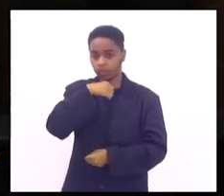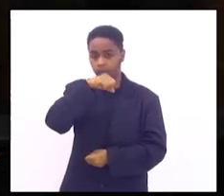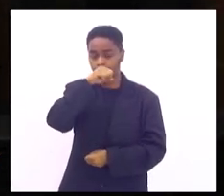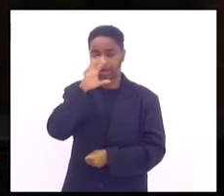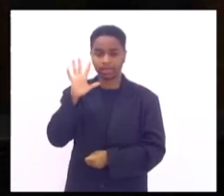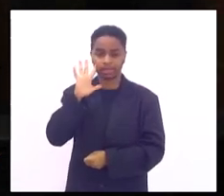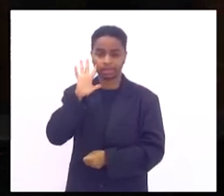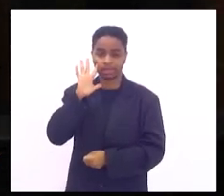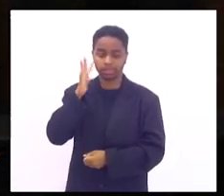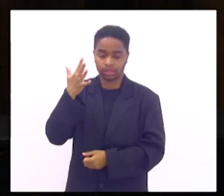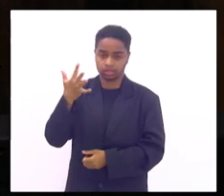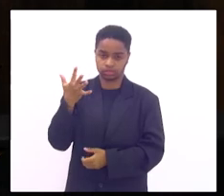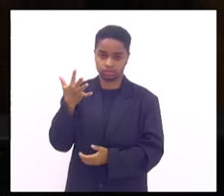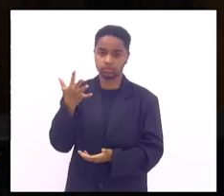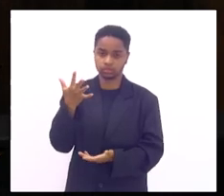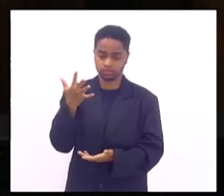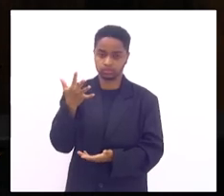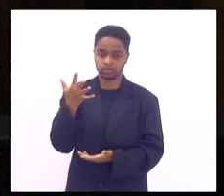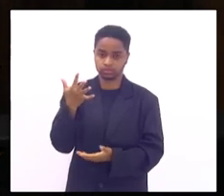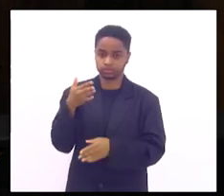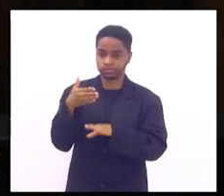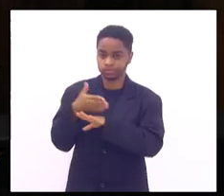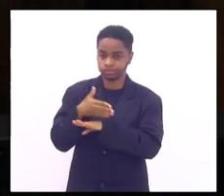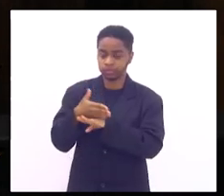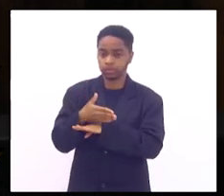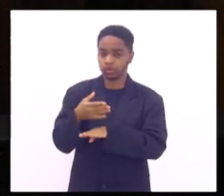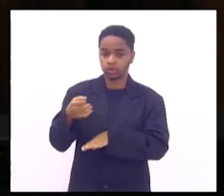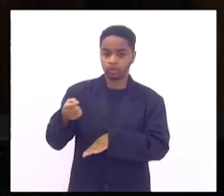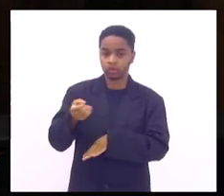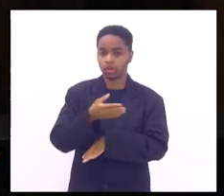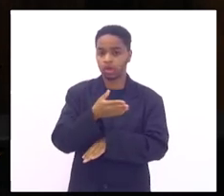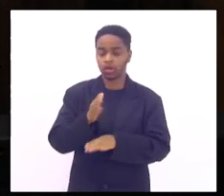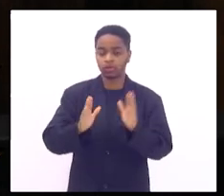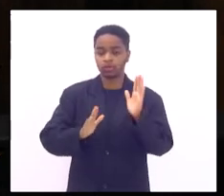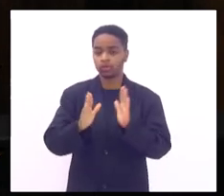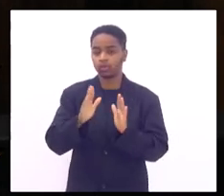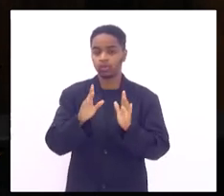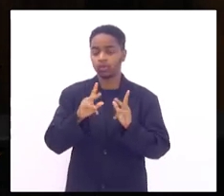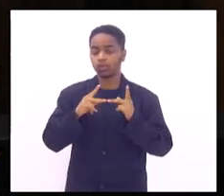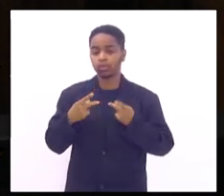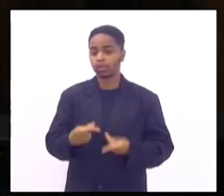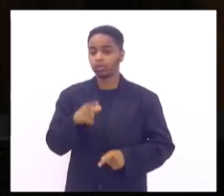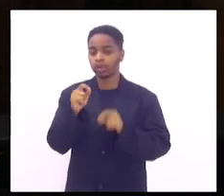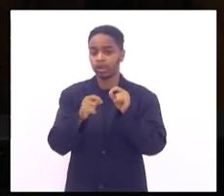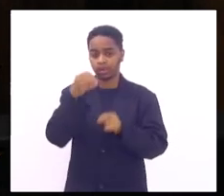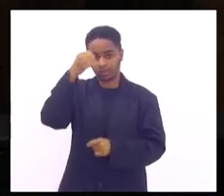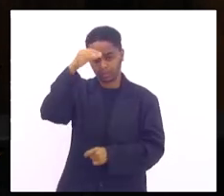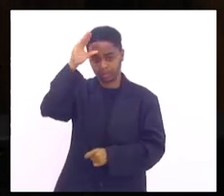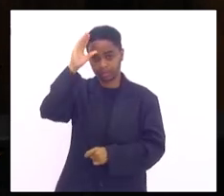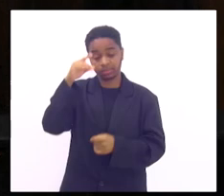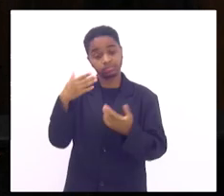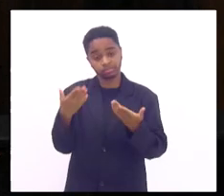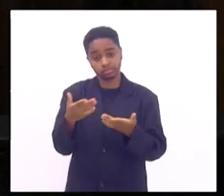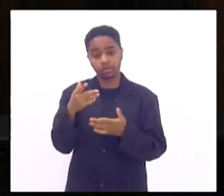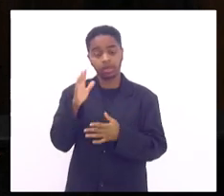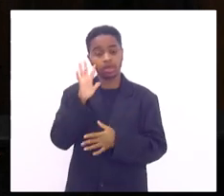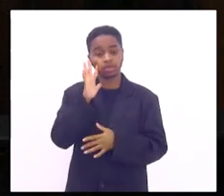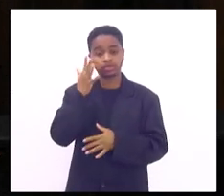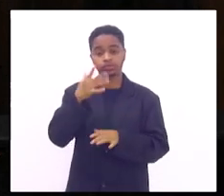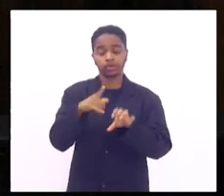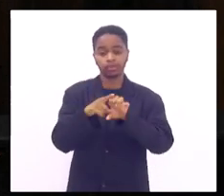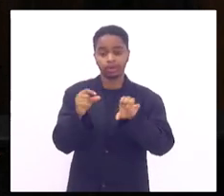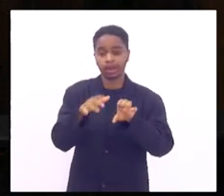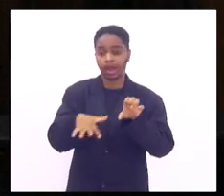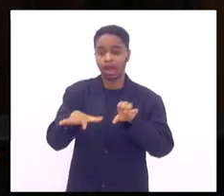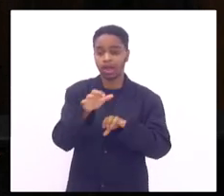decidiu participar da maior jornada do ser humano, que é a jornada do conhecimento, e resolveu empreender na área de